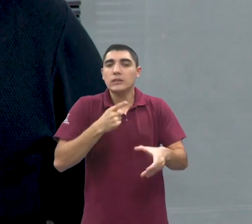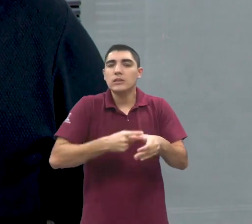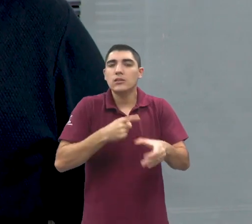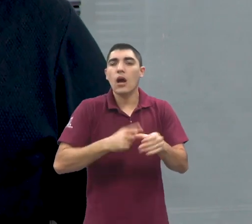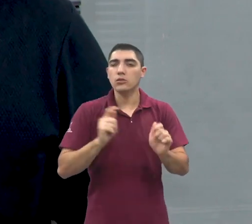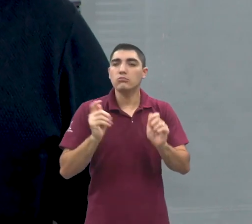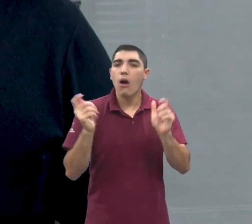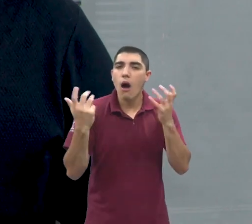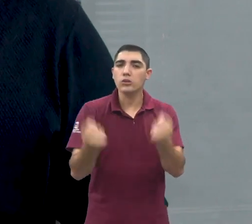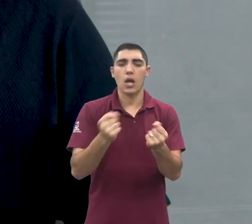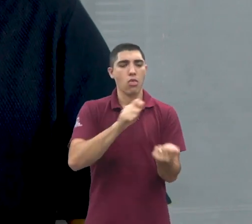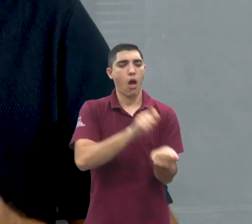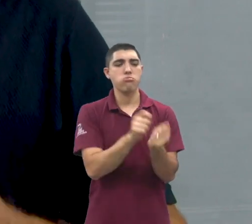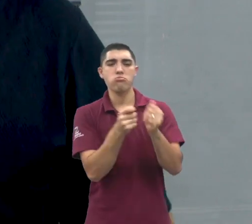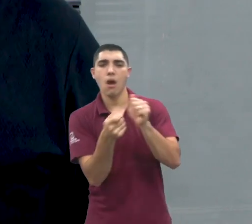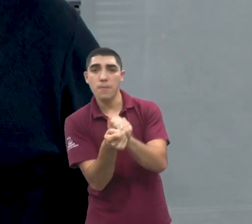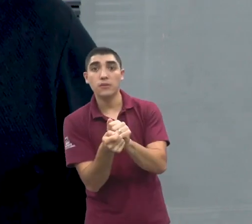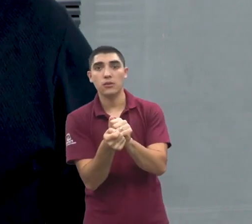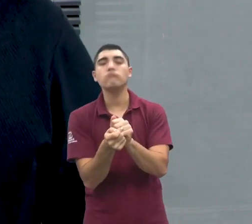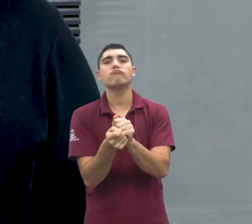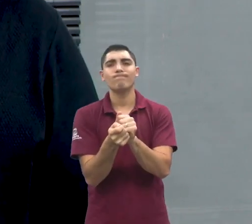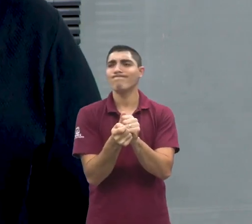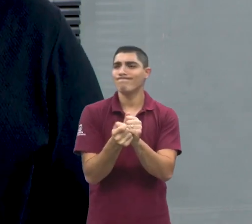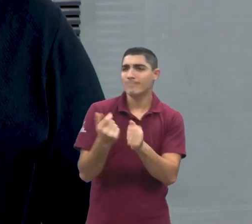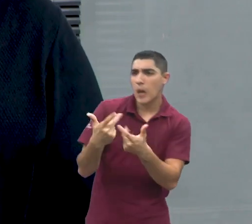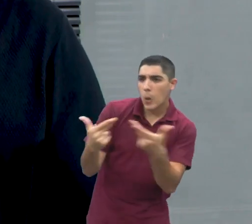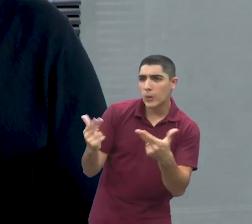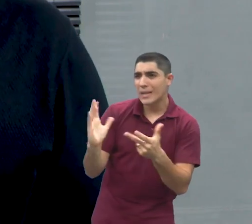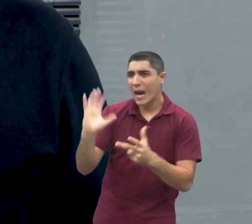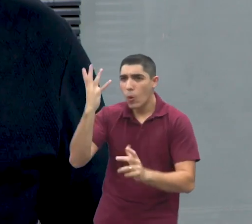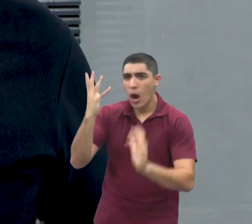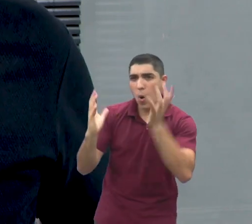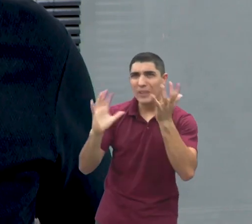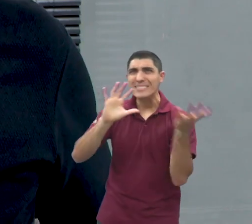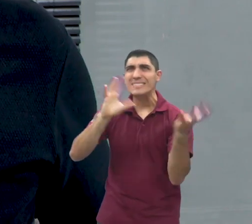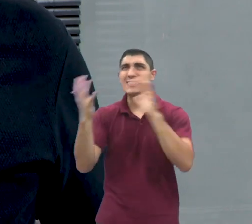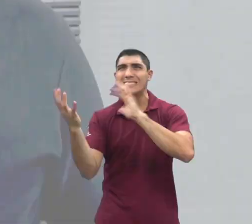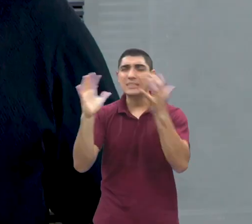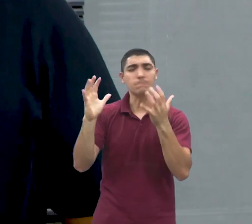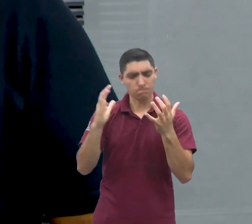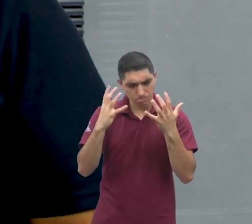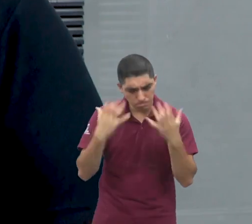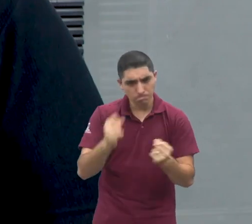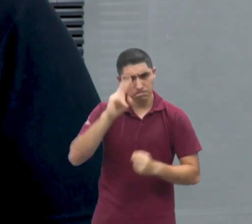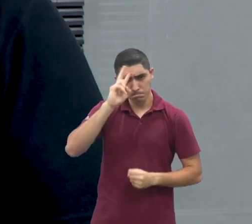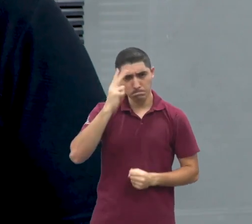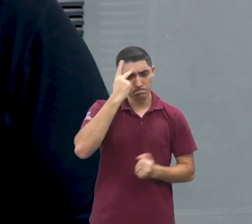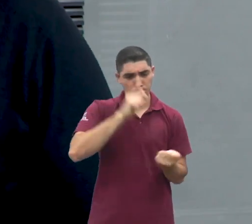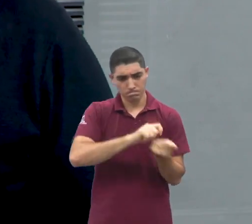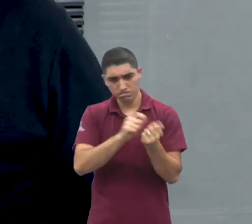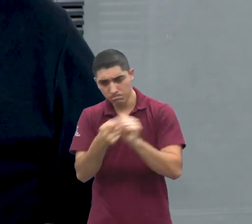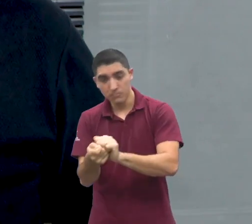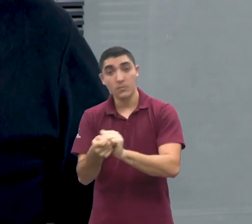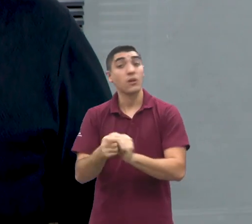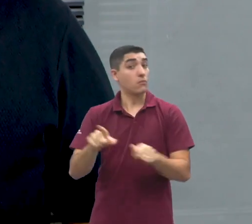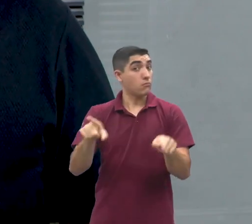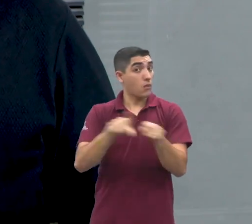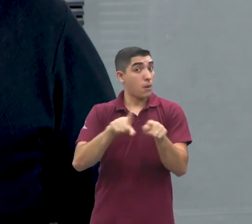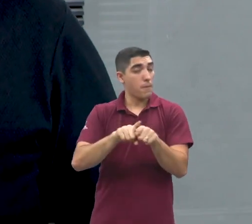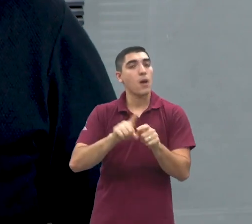cidade resiliente é aquela cidade que se prepara e se adapta às condições das mudanças climáticas. E sustentabilidade,